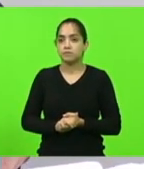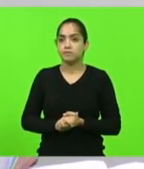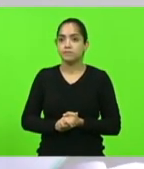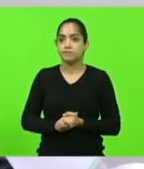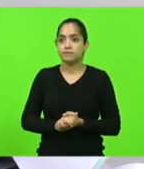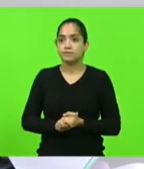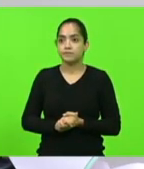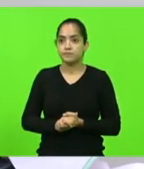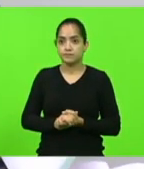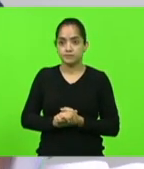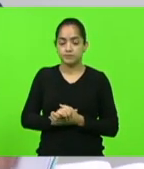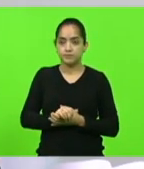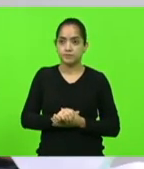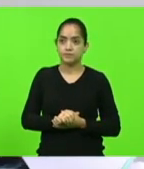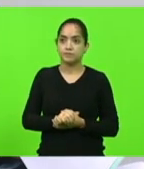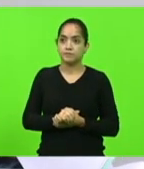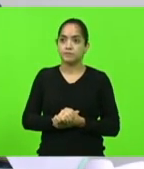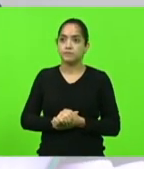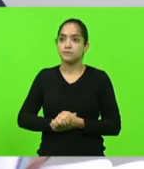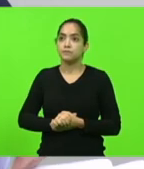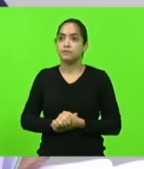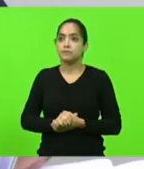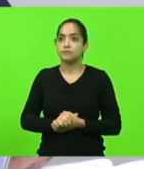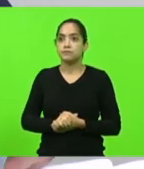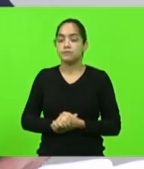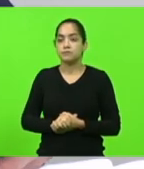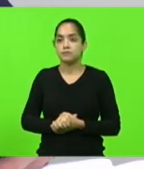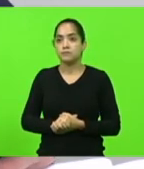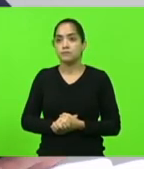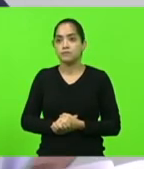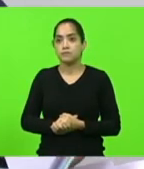E aí G1